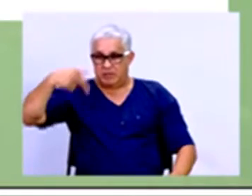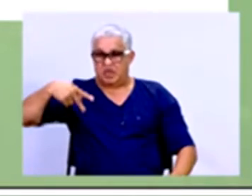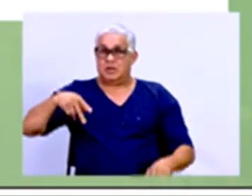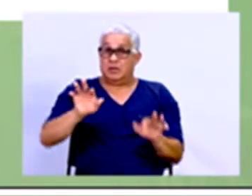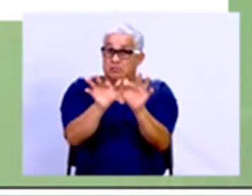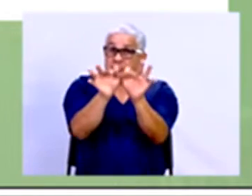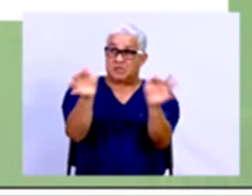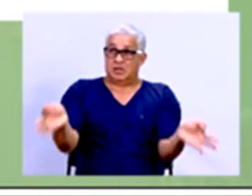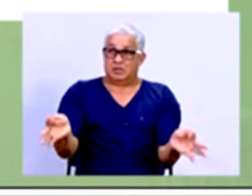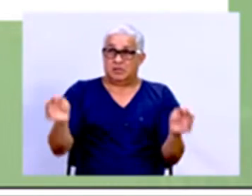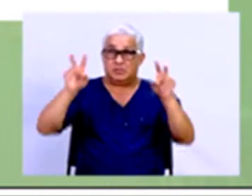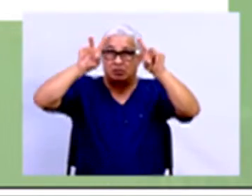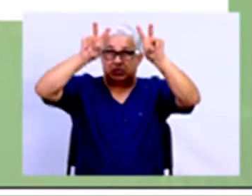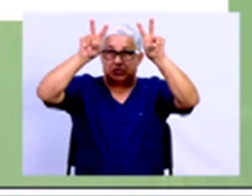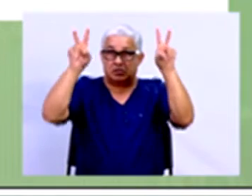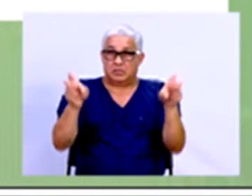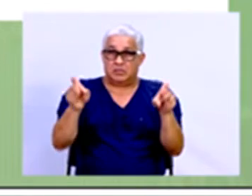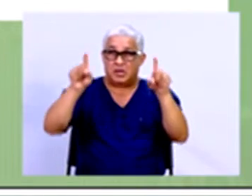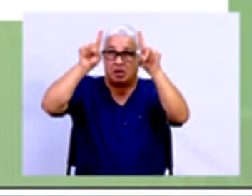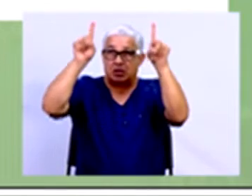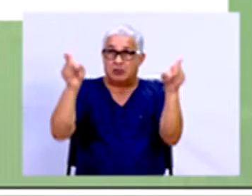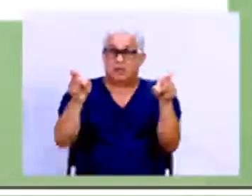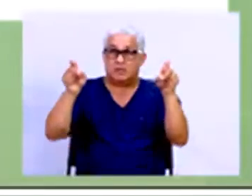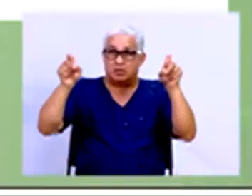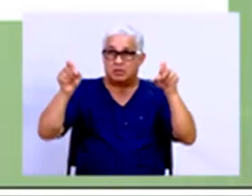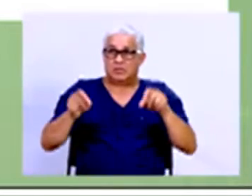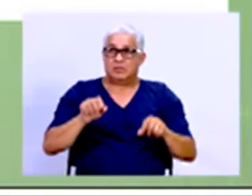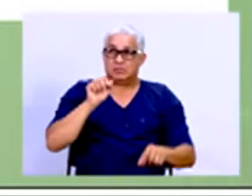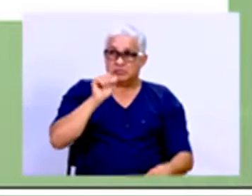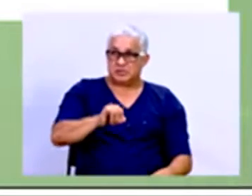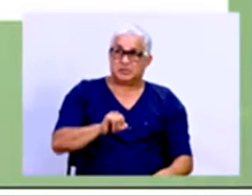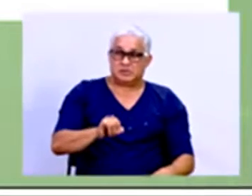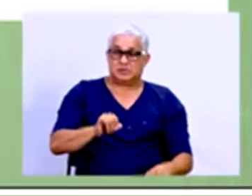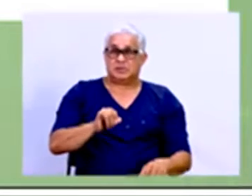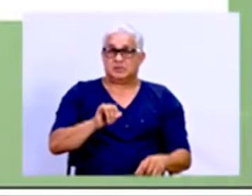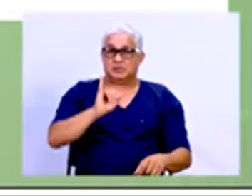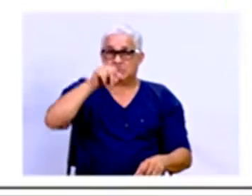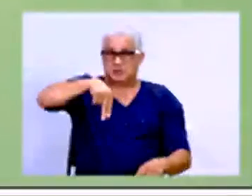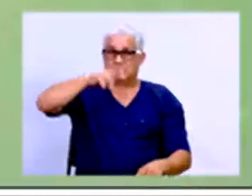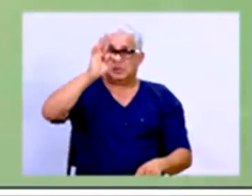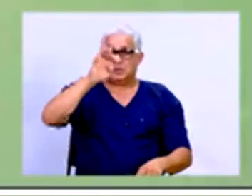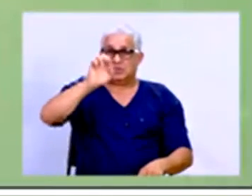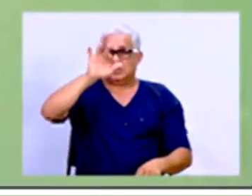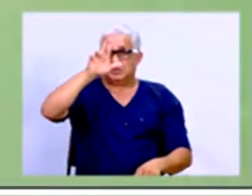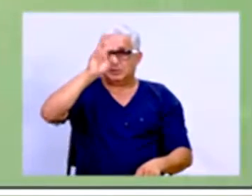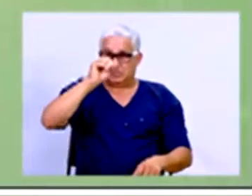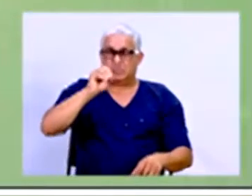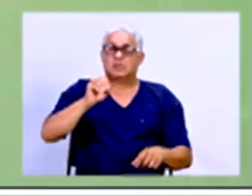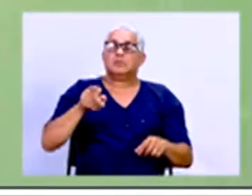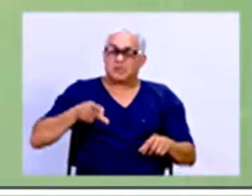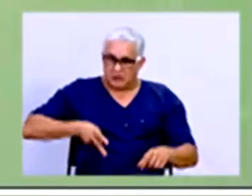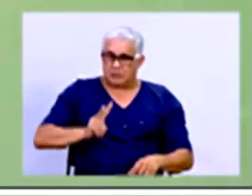tá? Se os campos não forem do tipo inteiro, eles são armazenados com aspas do tipo simples aí.